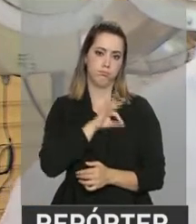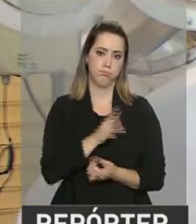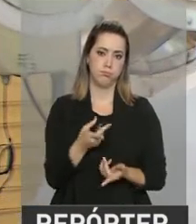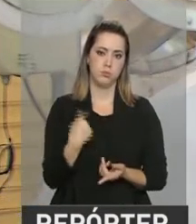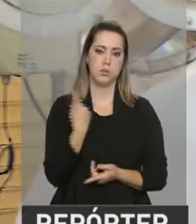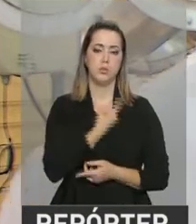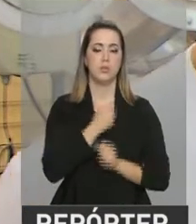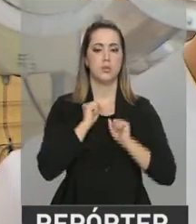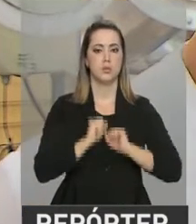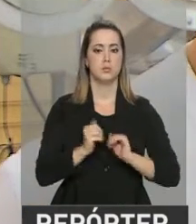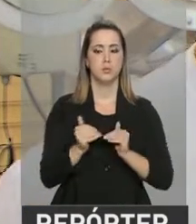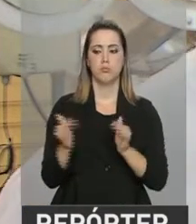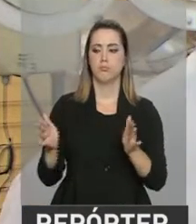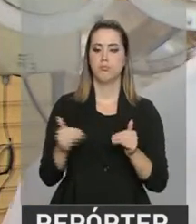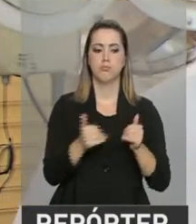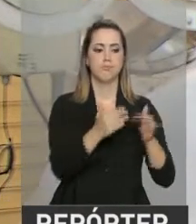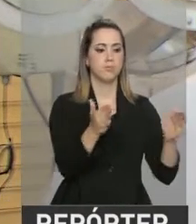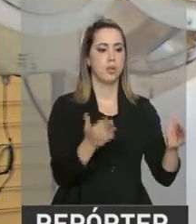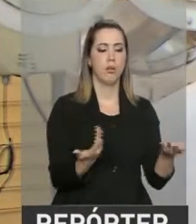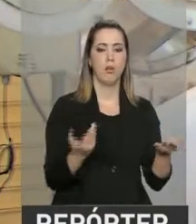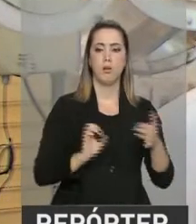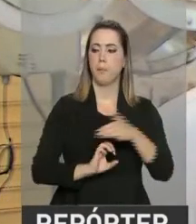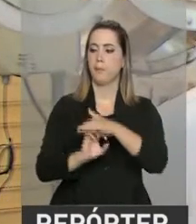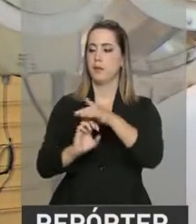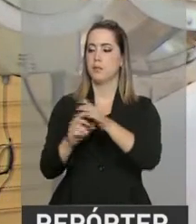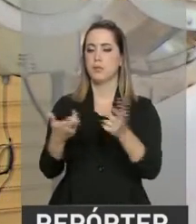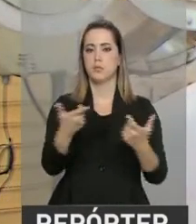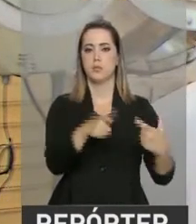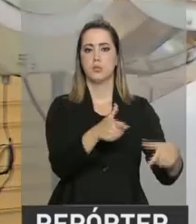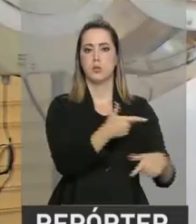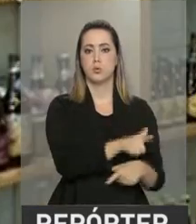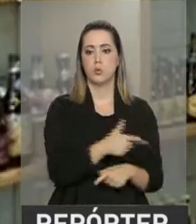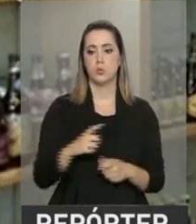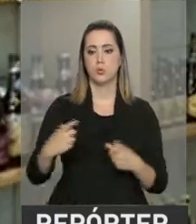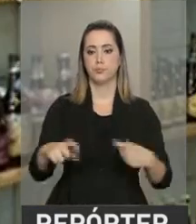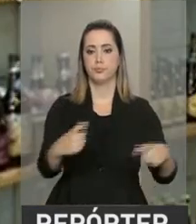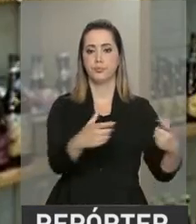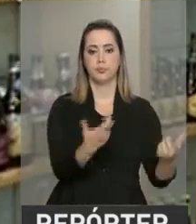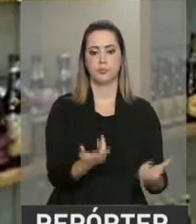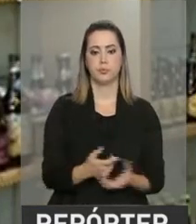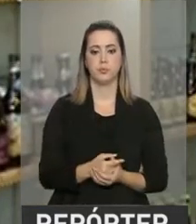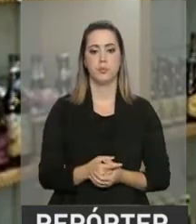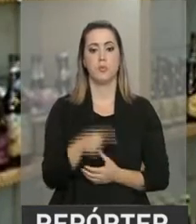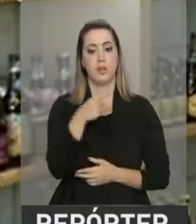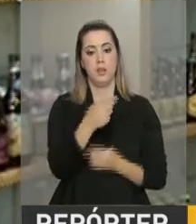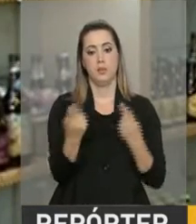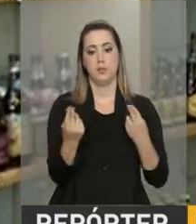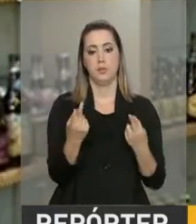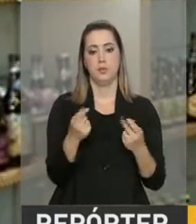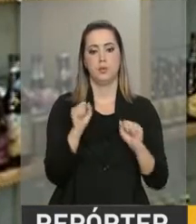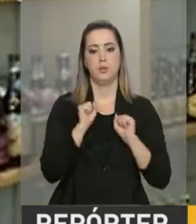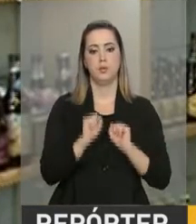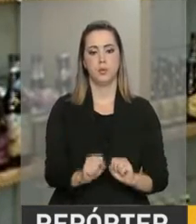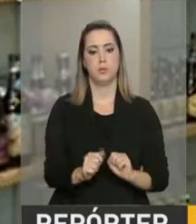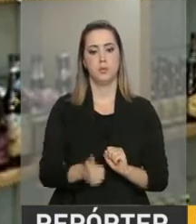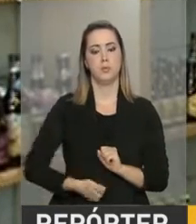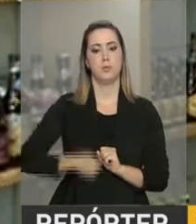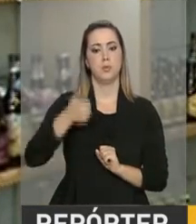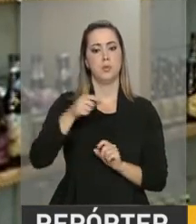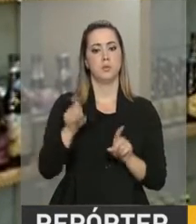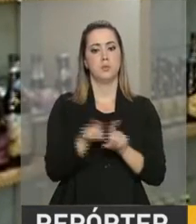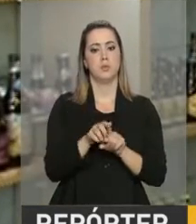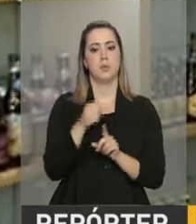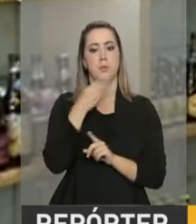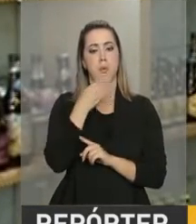gente também vai poder expandir vai poder começar a alcançar novos mercados e não é apenas o jec pode comemorar a boa notícia